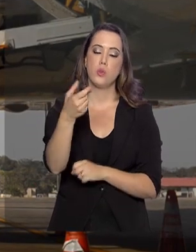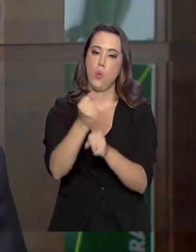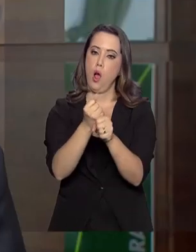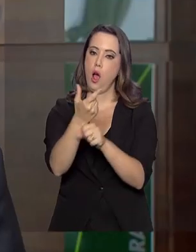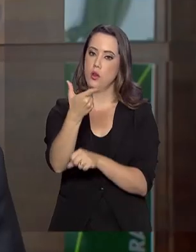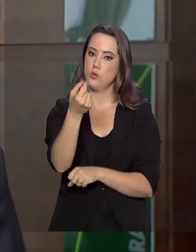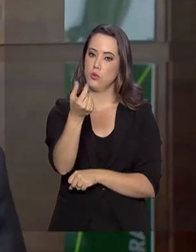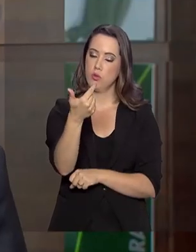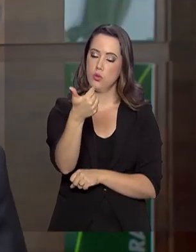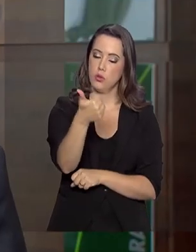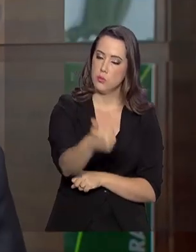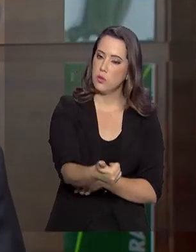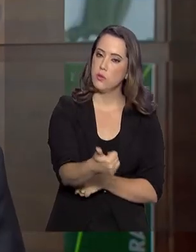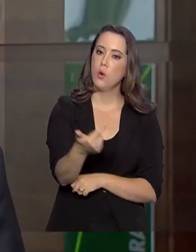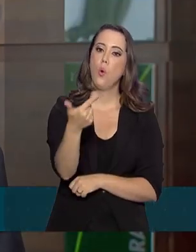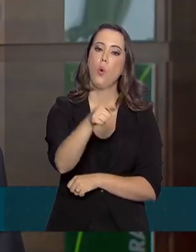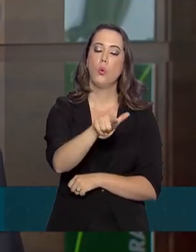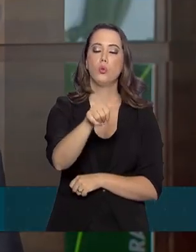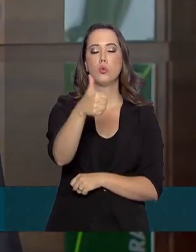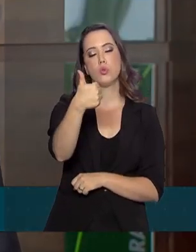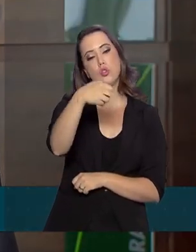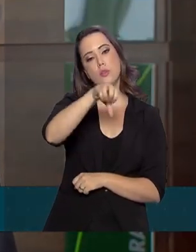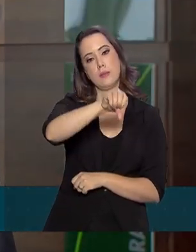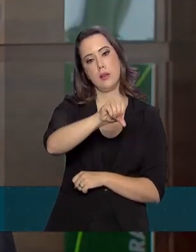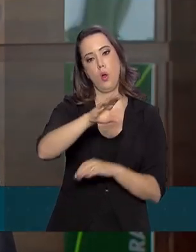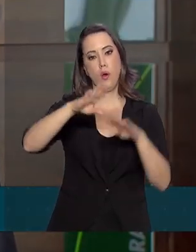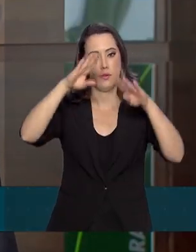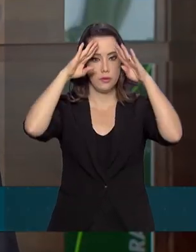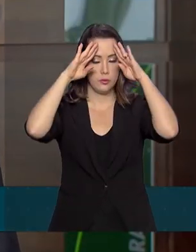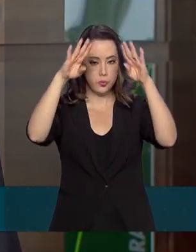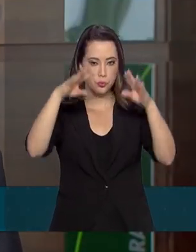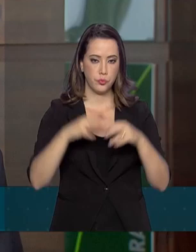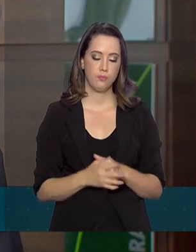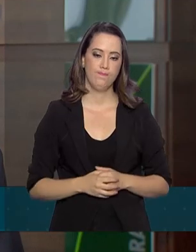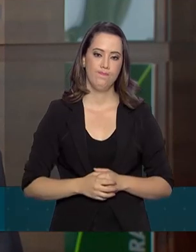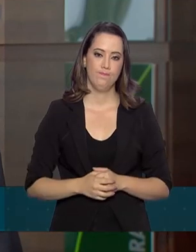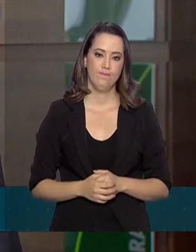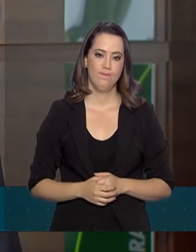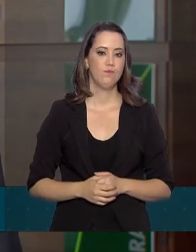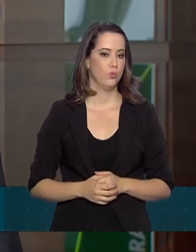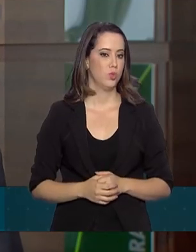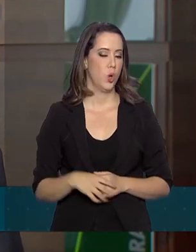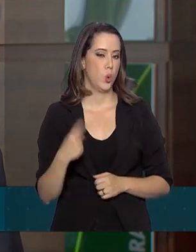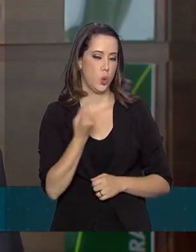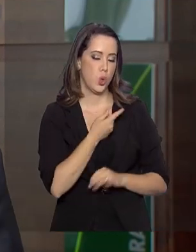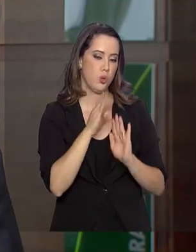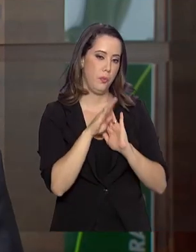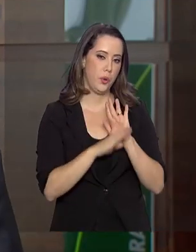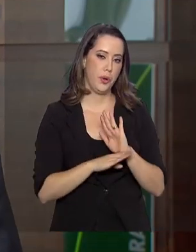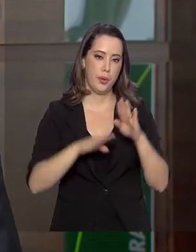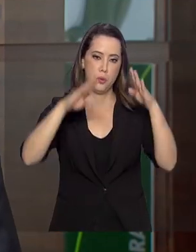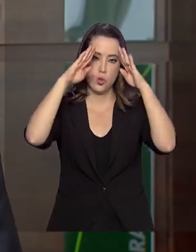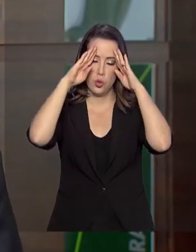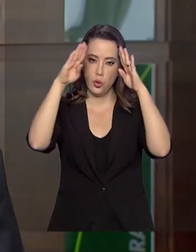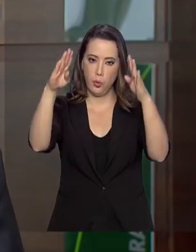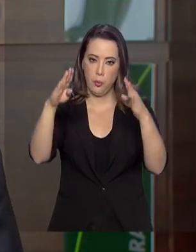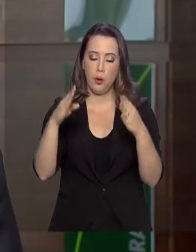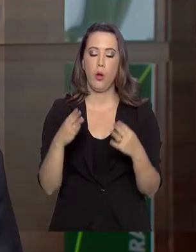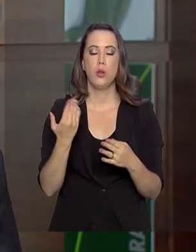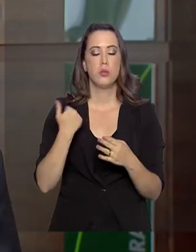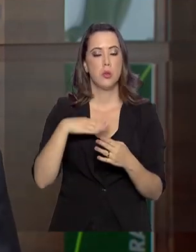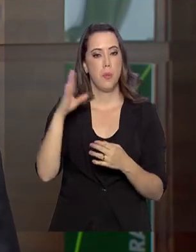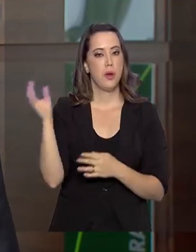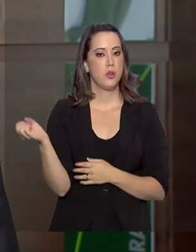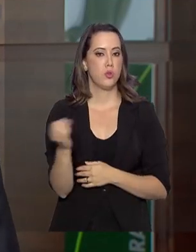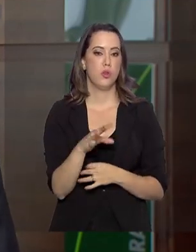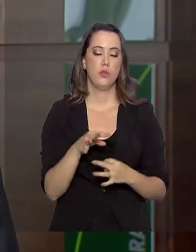programa de concessão de aeroportos brasileiro ele é tido como um dos melhores e mais modernos programas de concessão de aeroportos do mundo nós temos